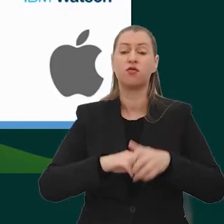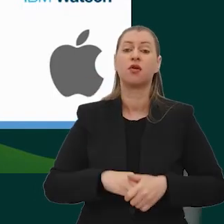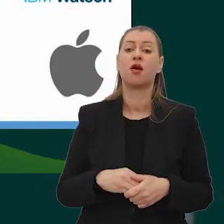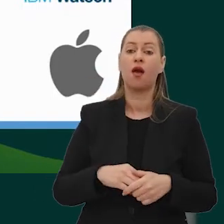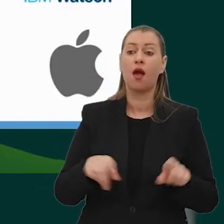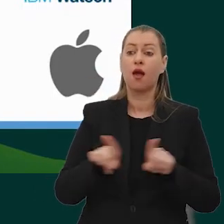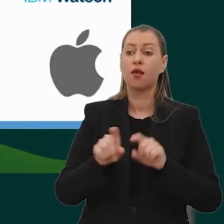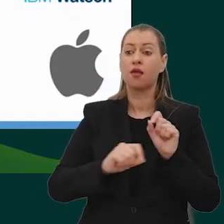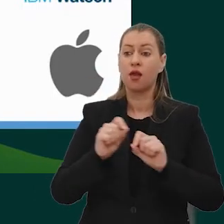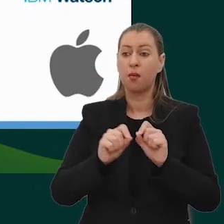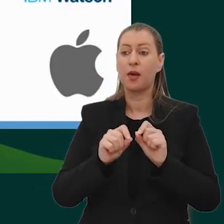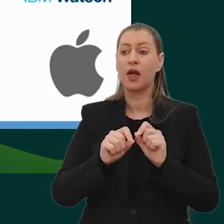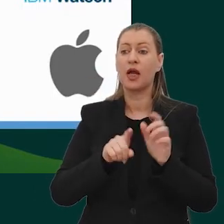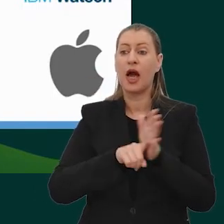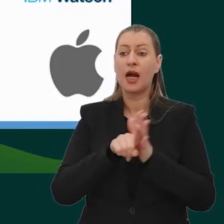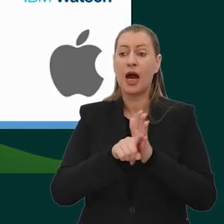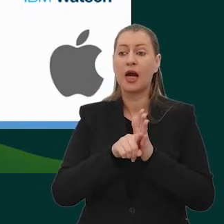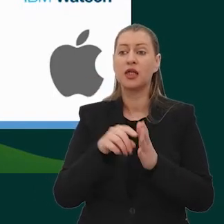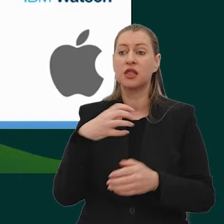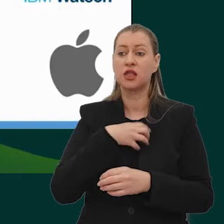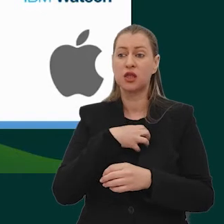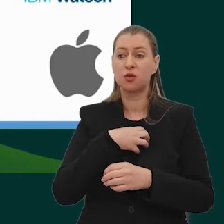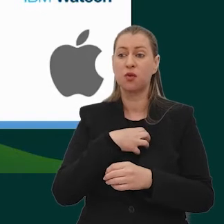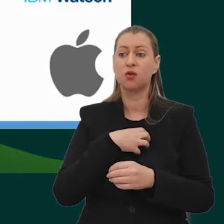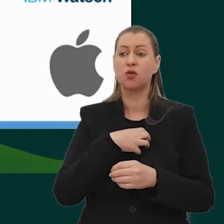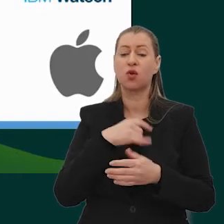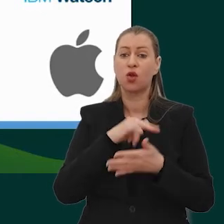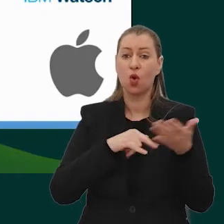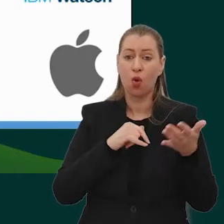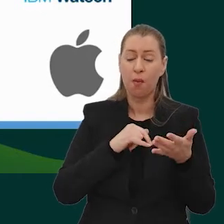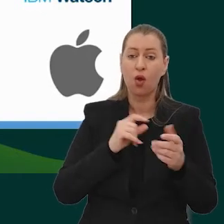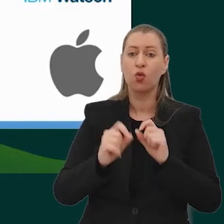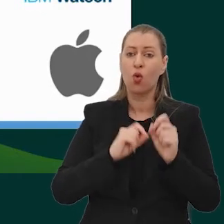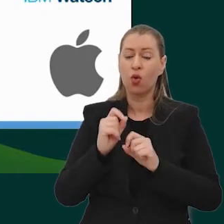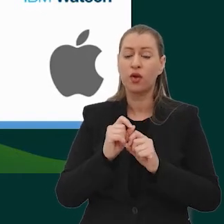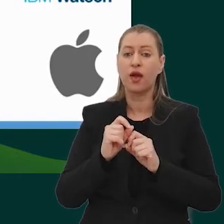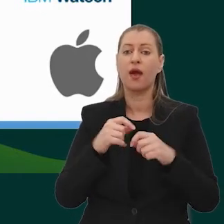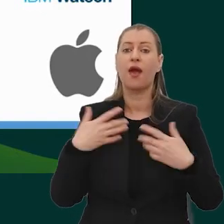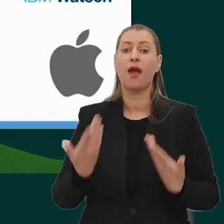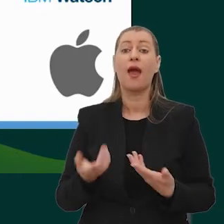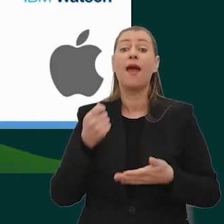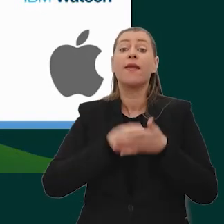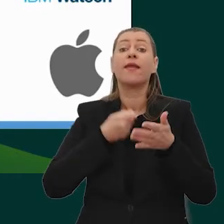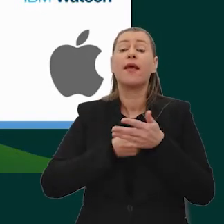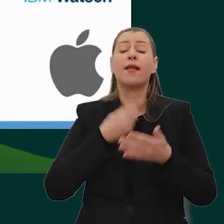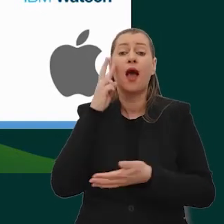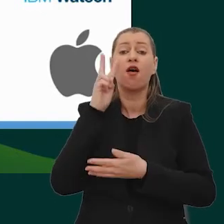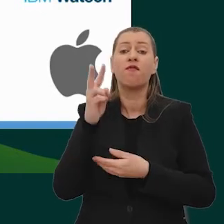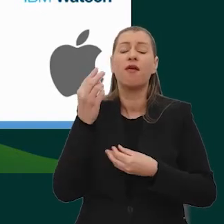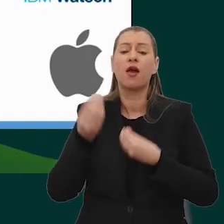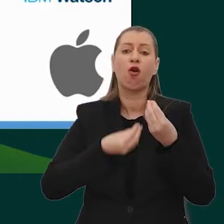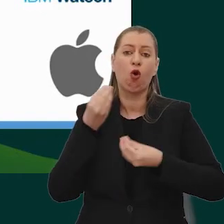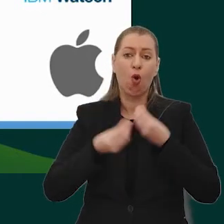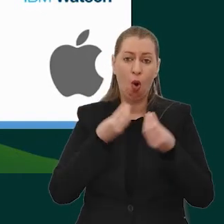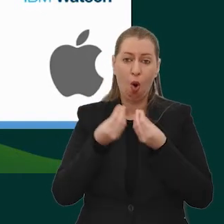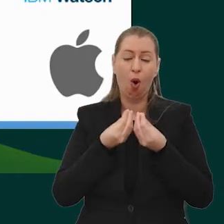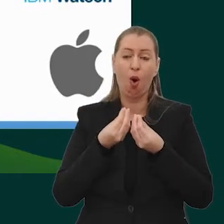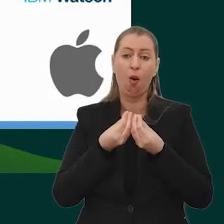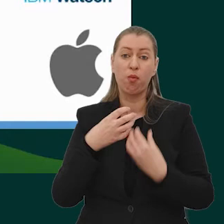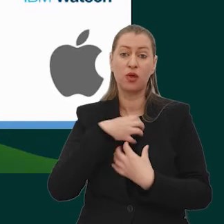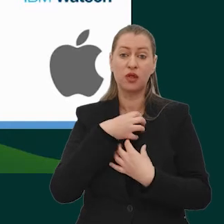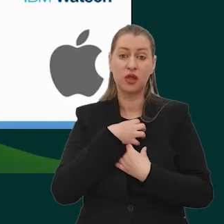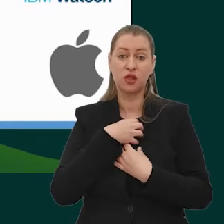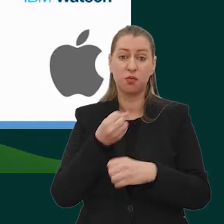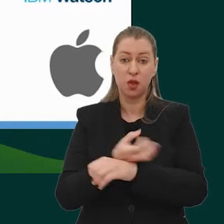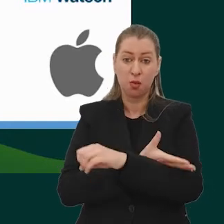e análise de sentimentos e classificação de documentos, que a gente viu lá em cima, que é tentar identificar alguns